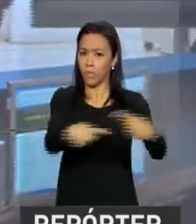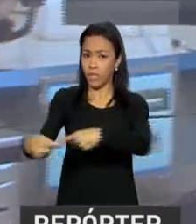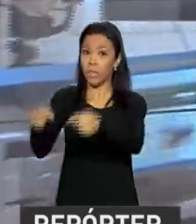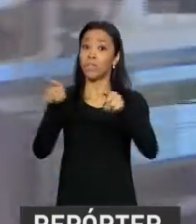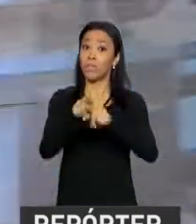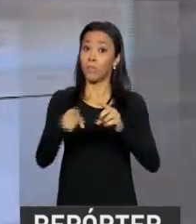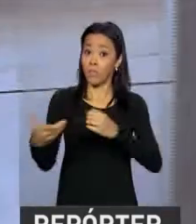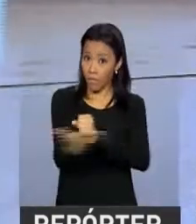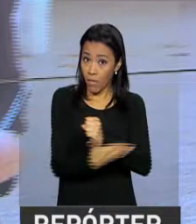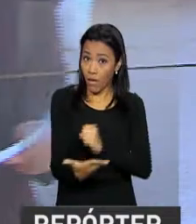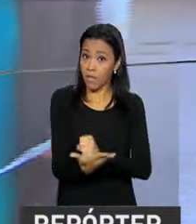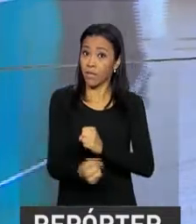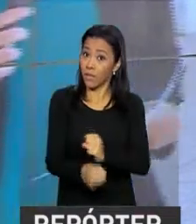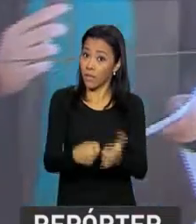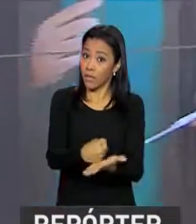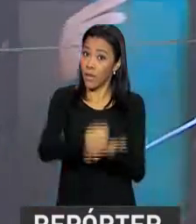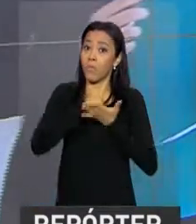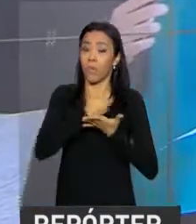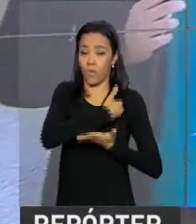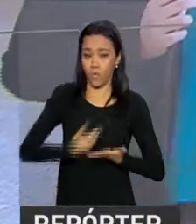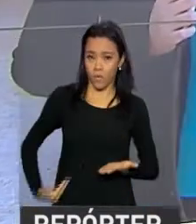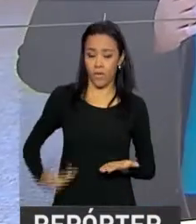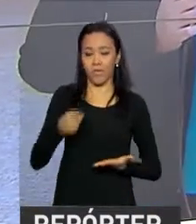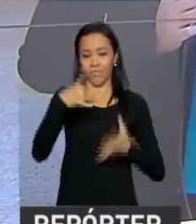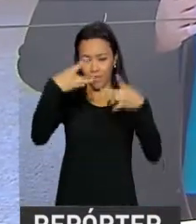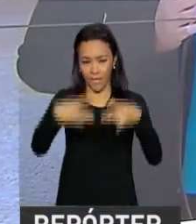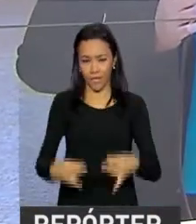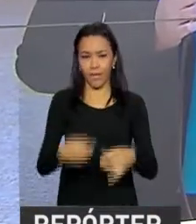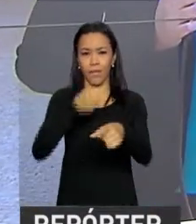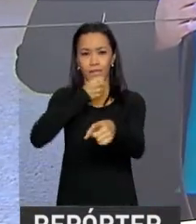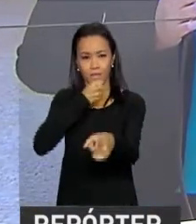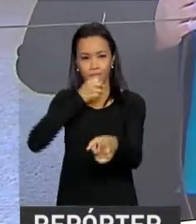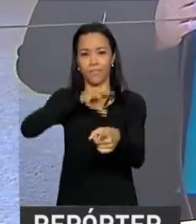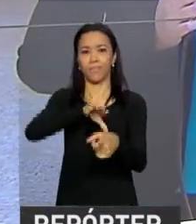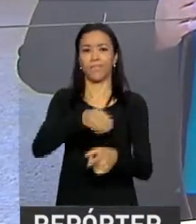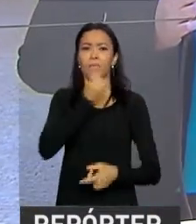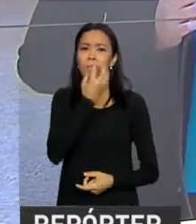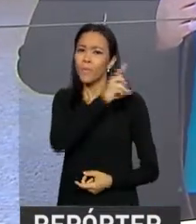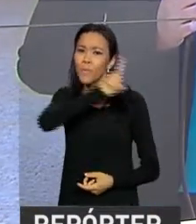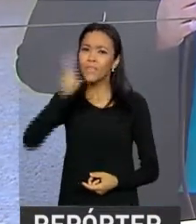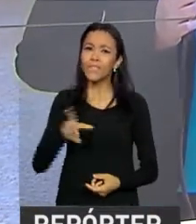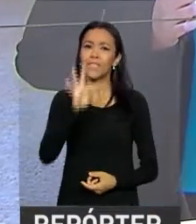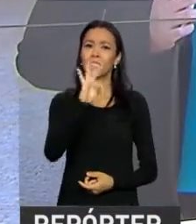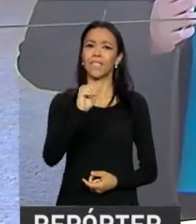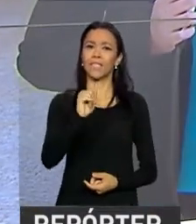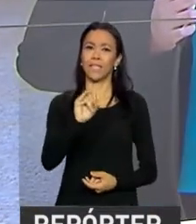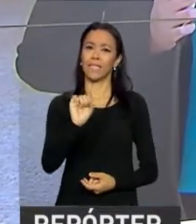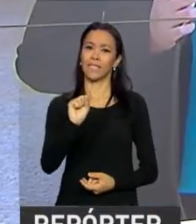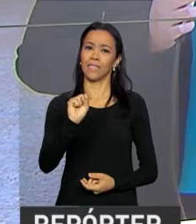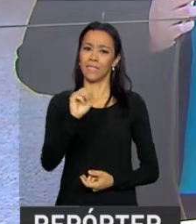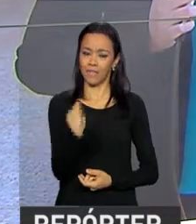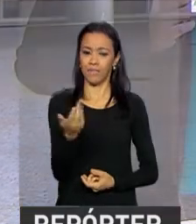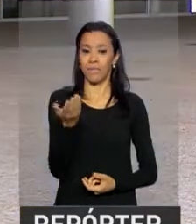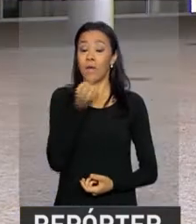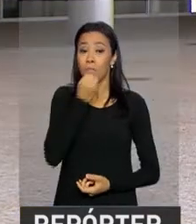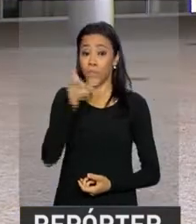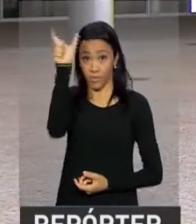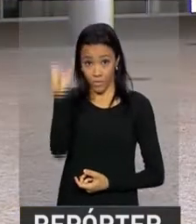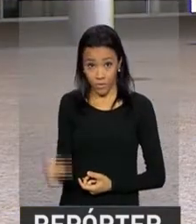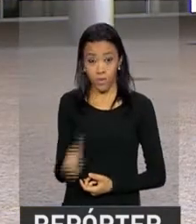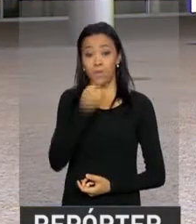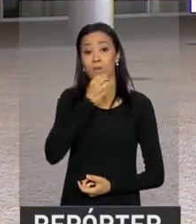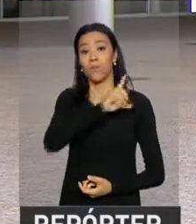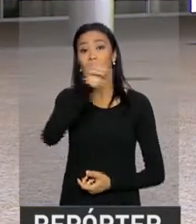então com a repórter thaísa diz que está no palácio do planalto e tem pra gente as informações o dia thaíssa bom dia josé luis bom dia a todos